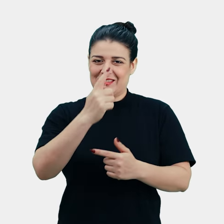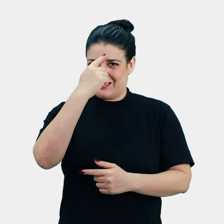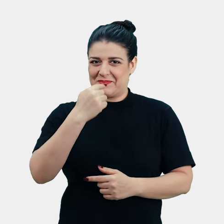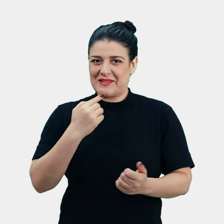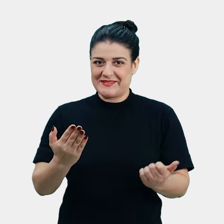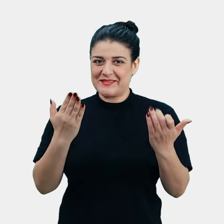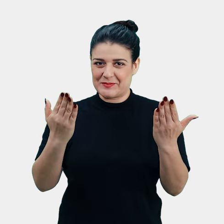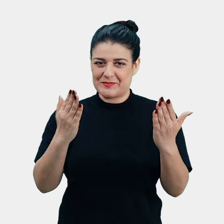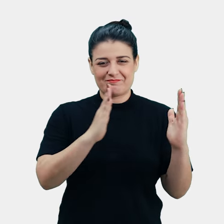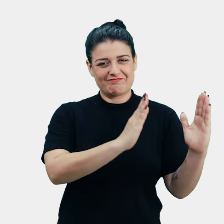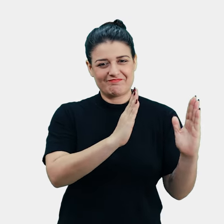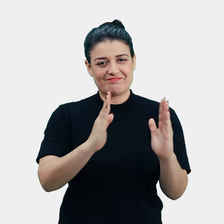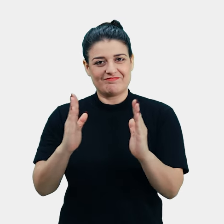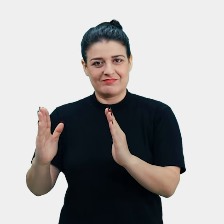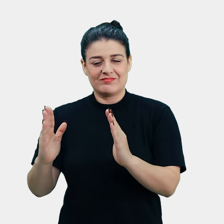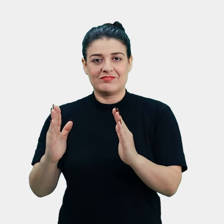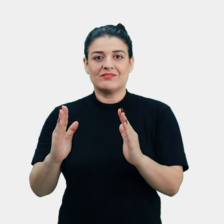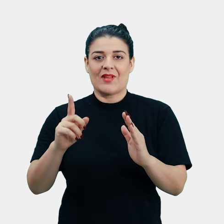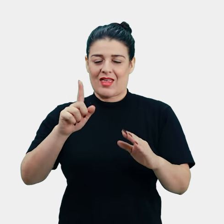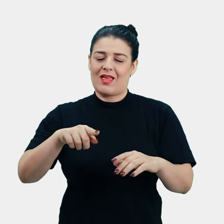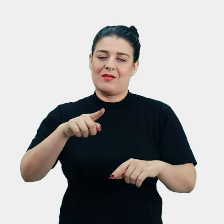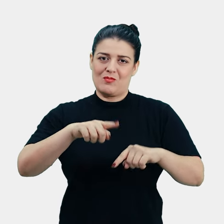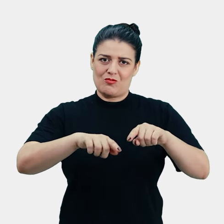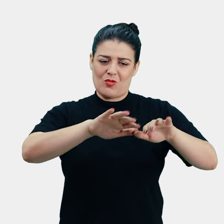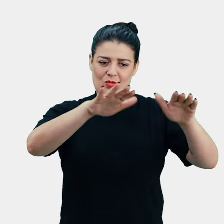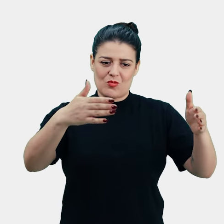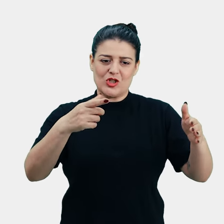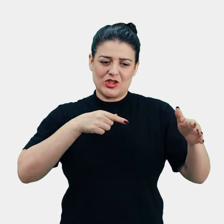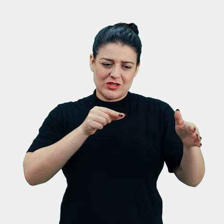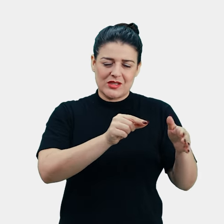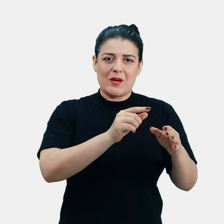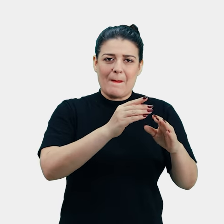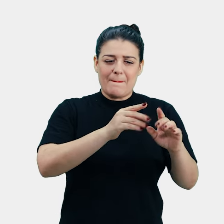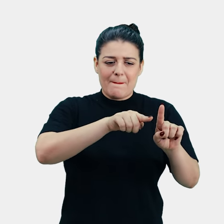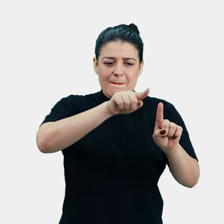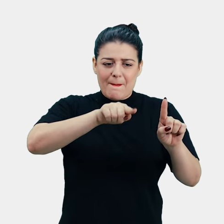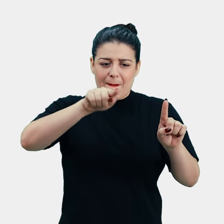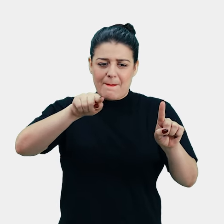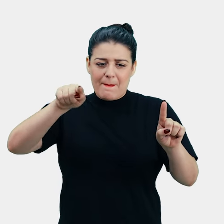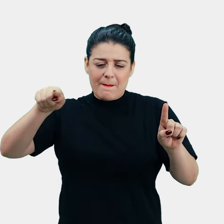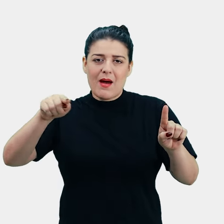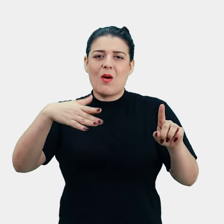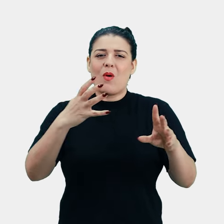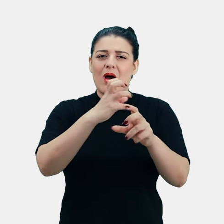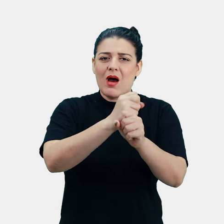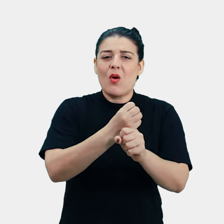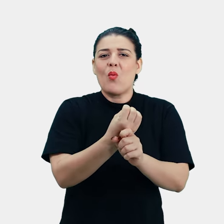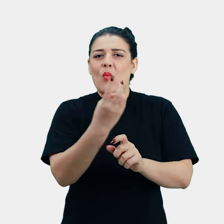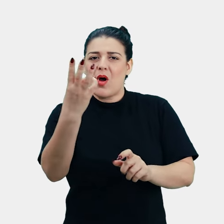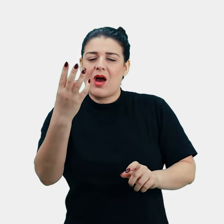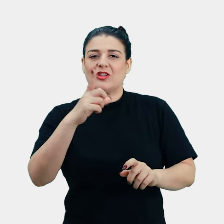imagem para vocês, né, um espectro de massas com as massas registradas, tá? Razão, massa, carga,